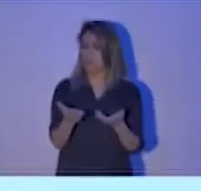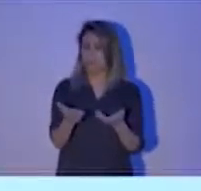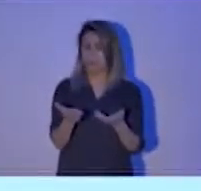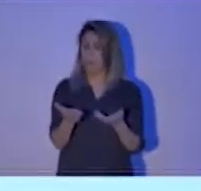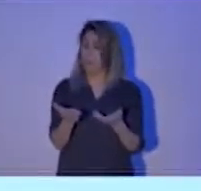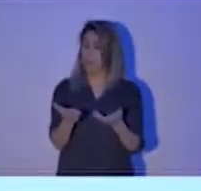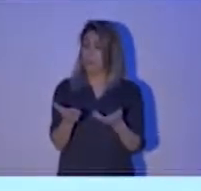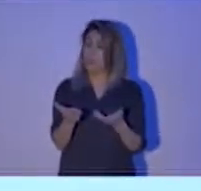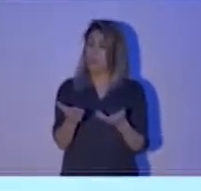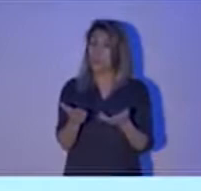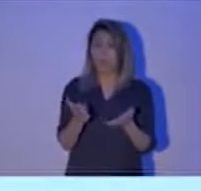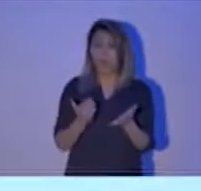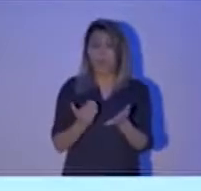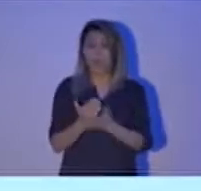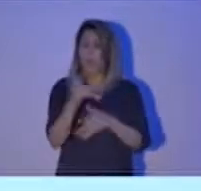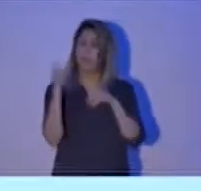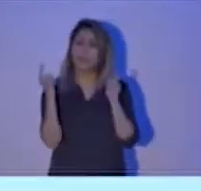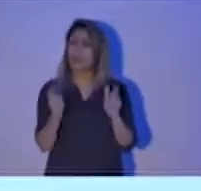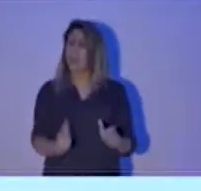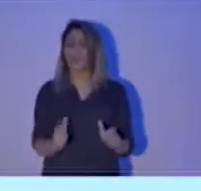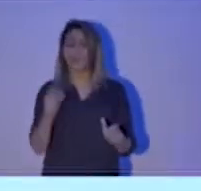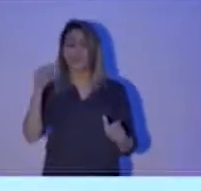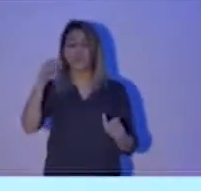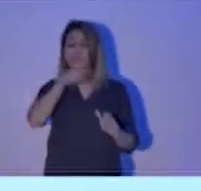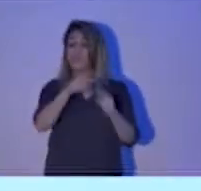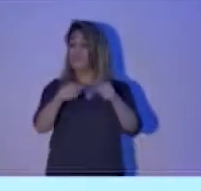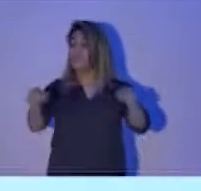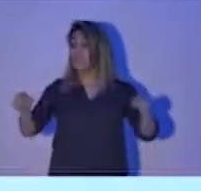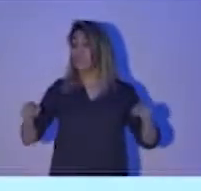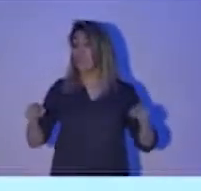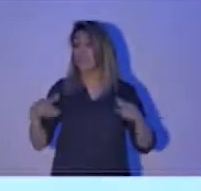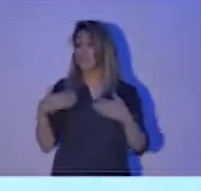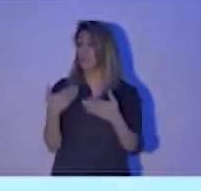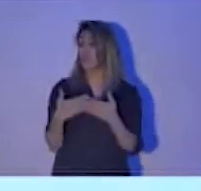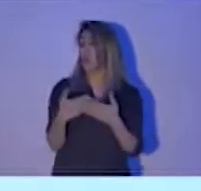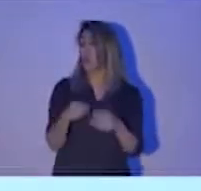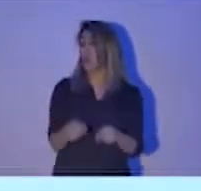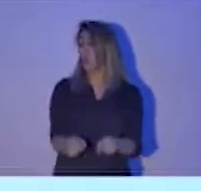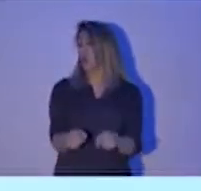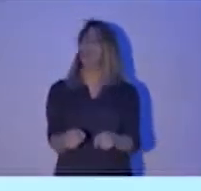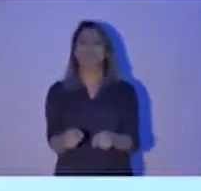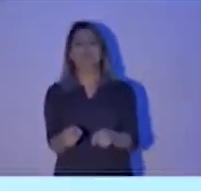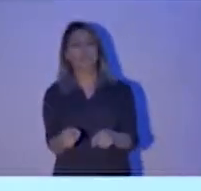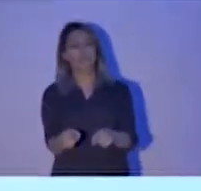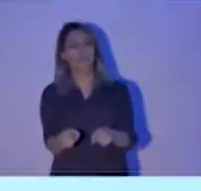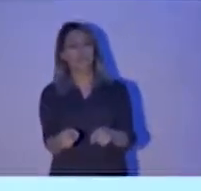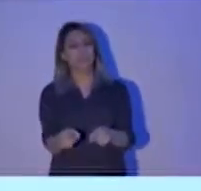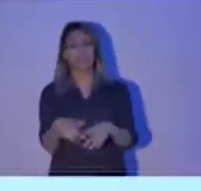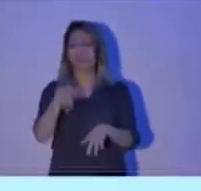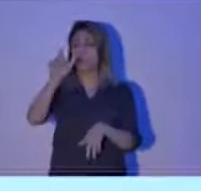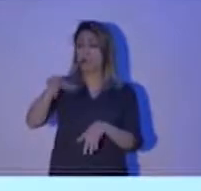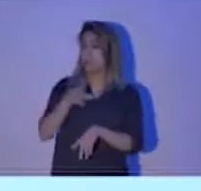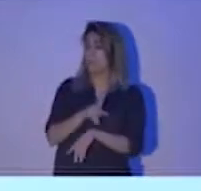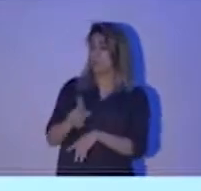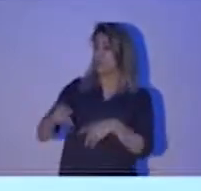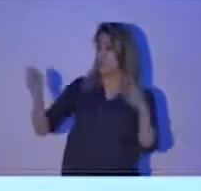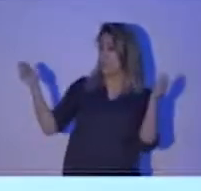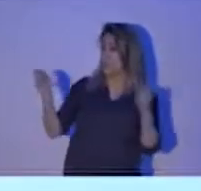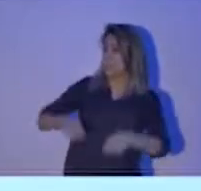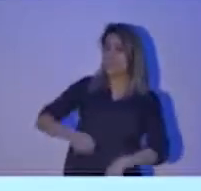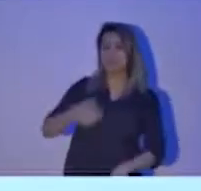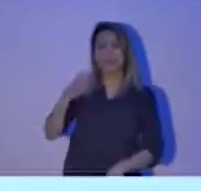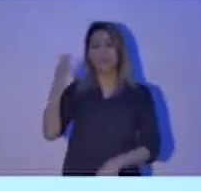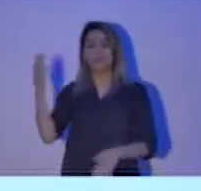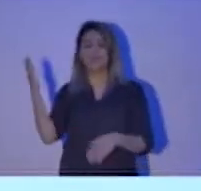nasce no poder que o professor tem na sala de aula, na capacidade que o professor tem de transformar o